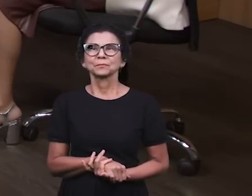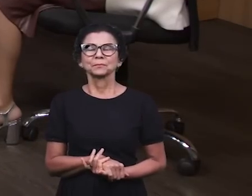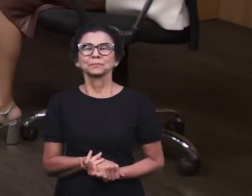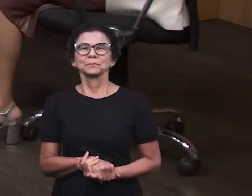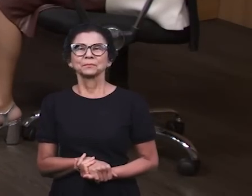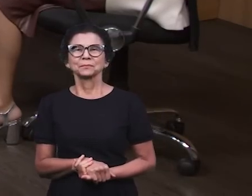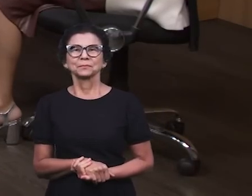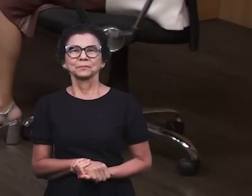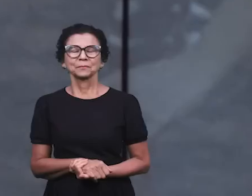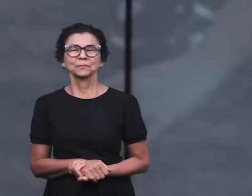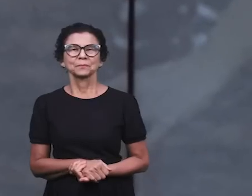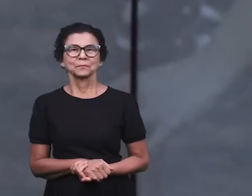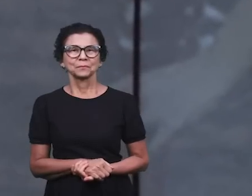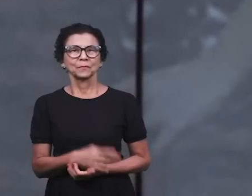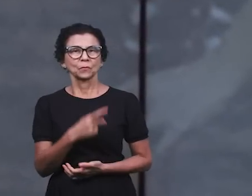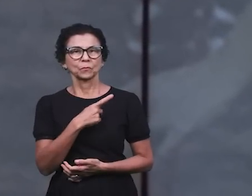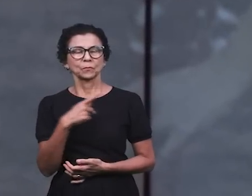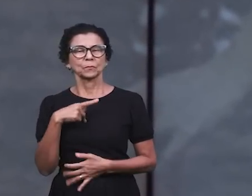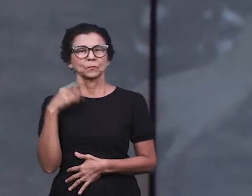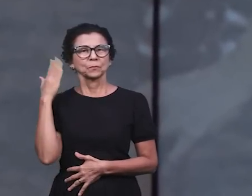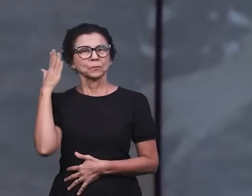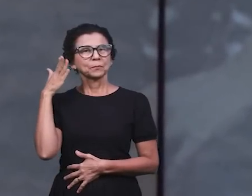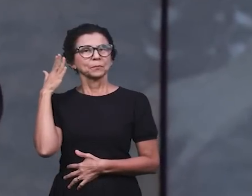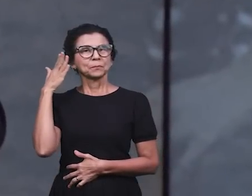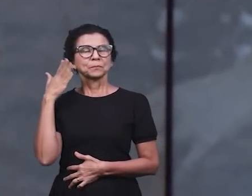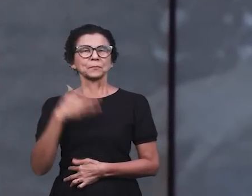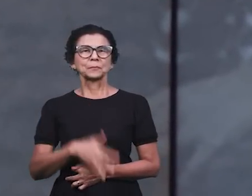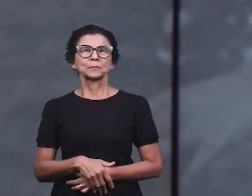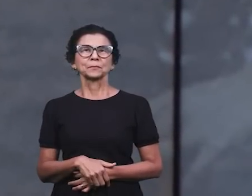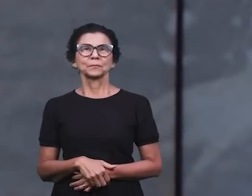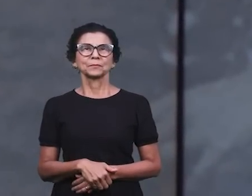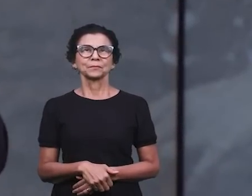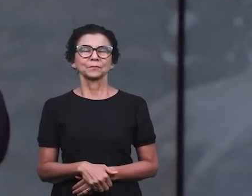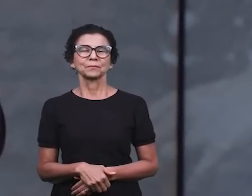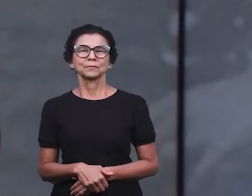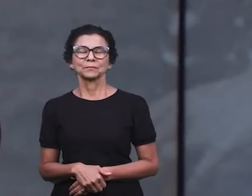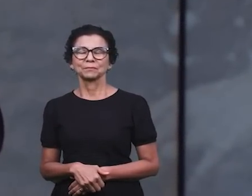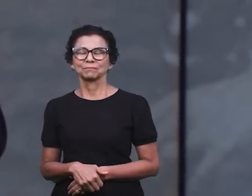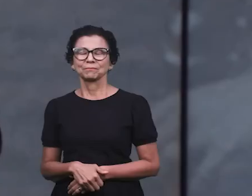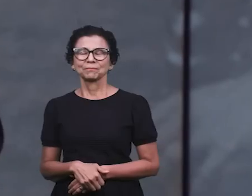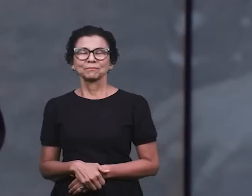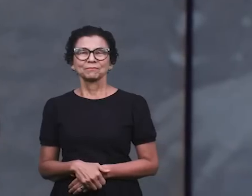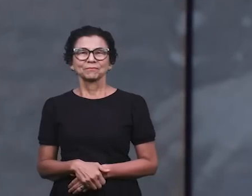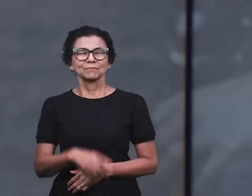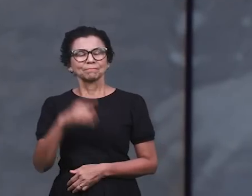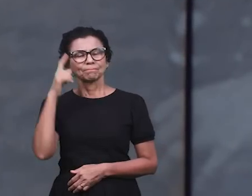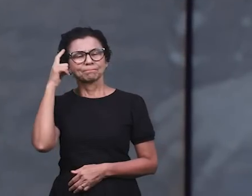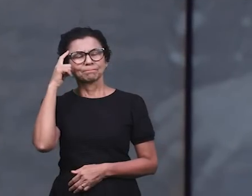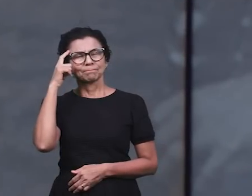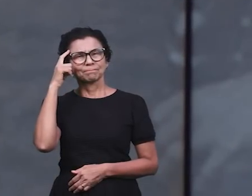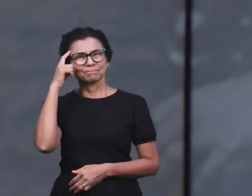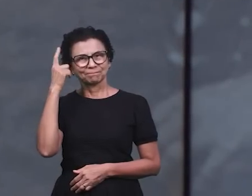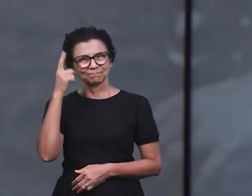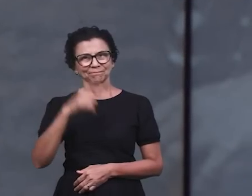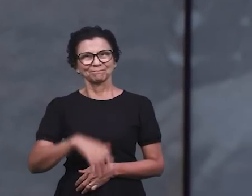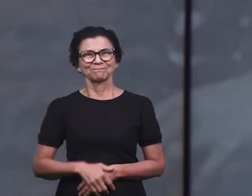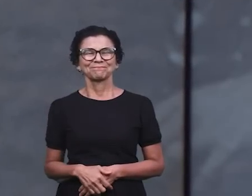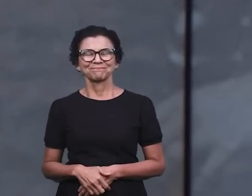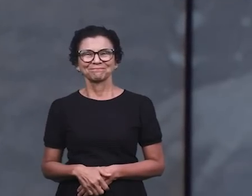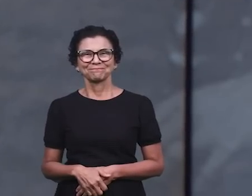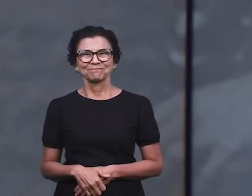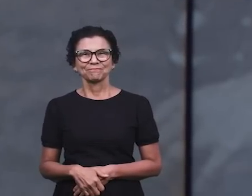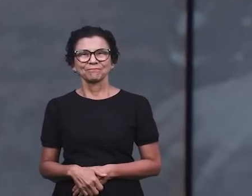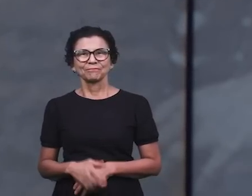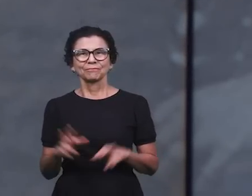um pastor que vai trazer uma palavra. Esse pastor vai transmitir, fazer uma reflexão na palavra do Senhor, aplicando isso que nós